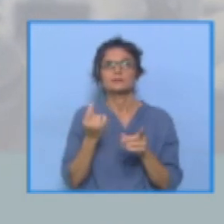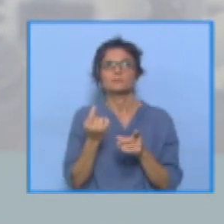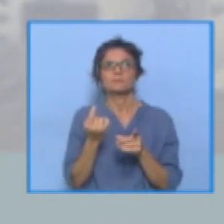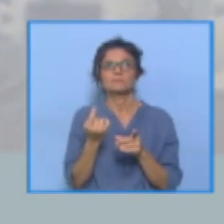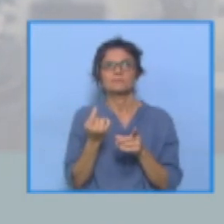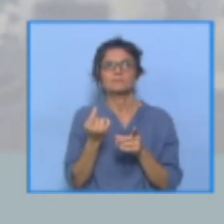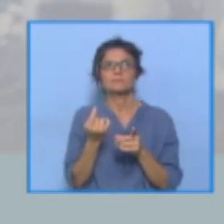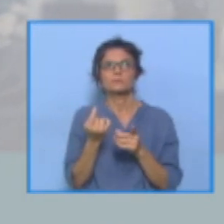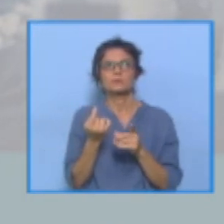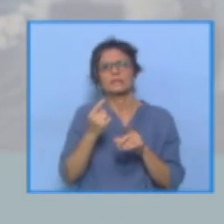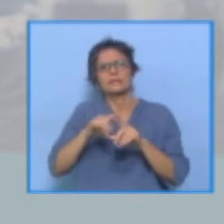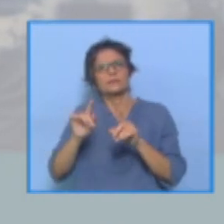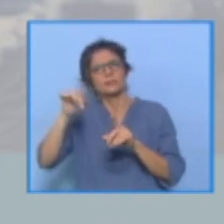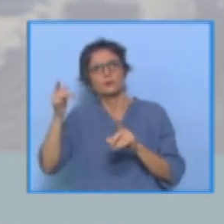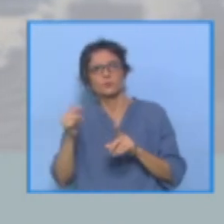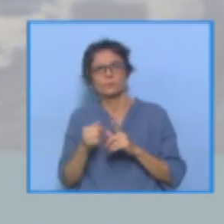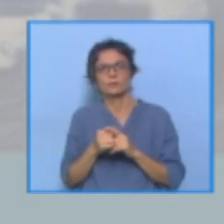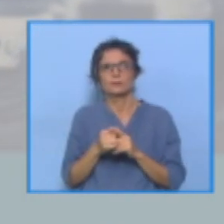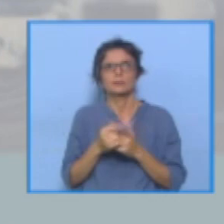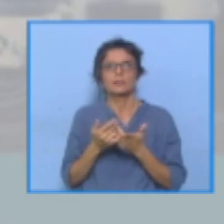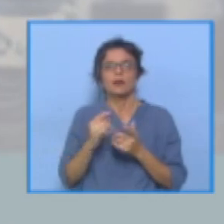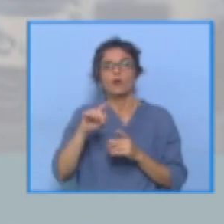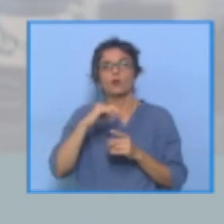costumamos organizar. Basicamente,